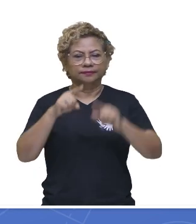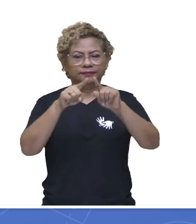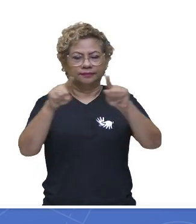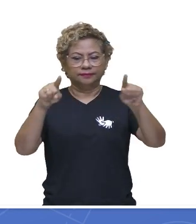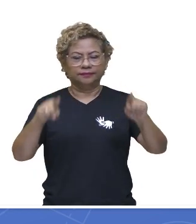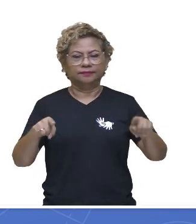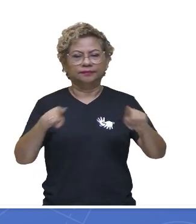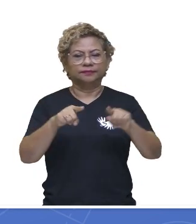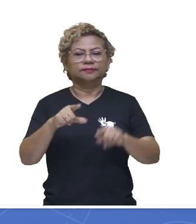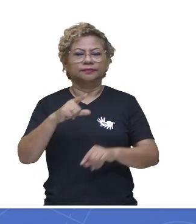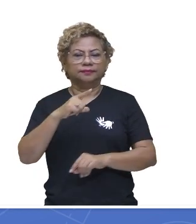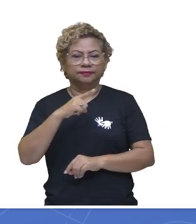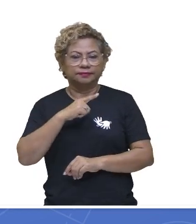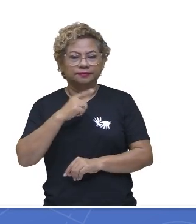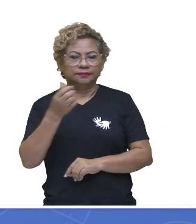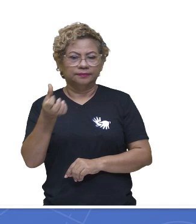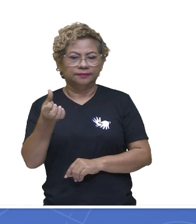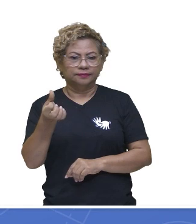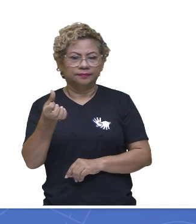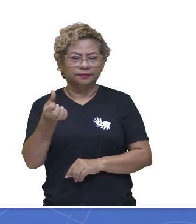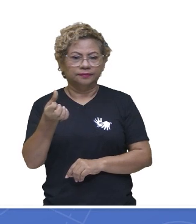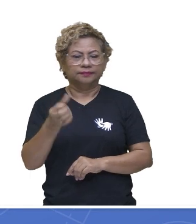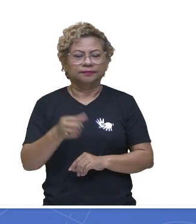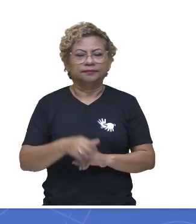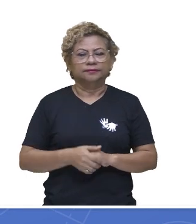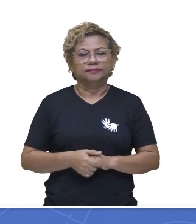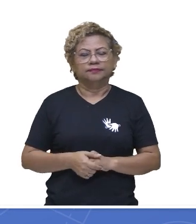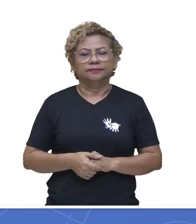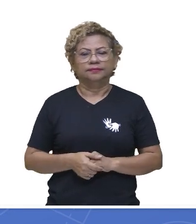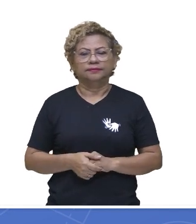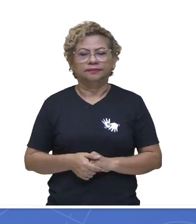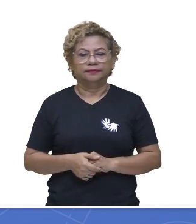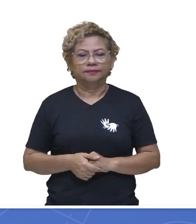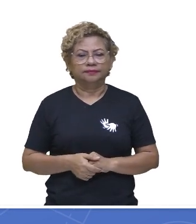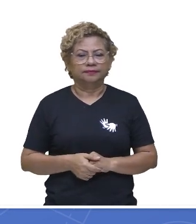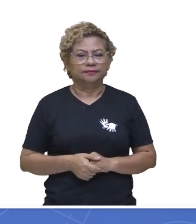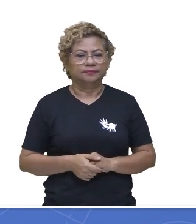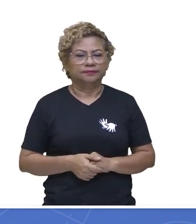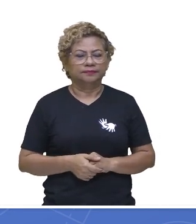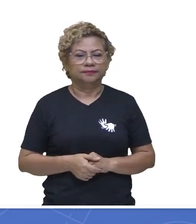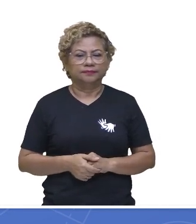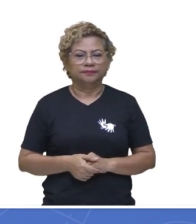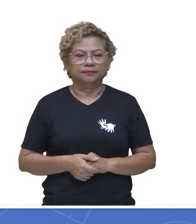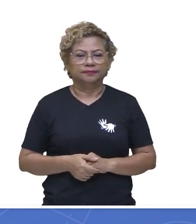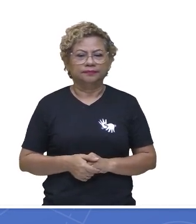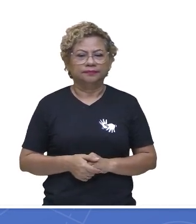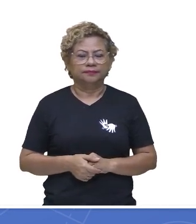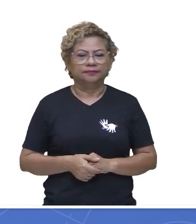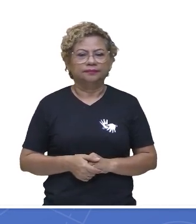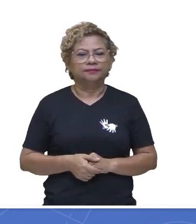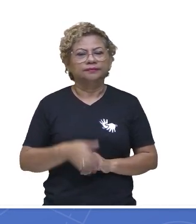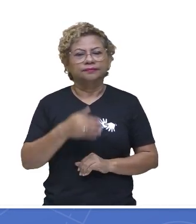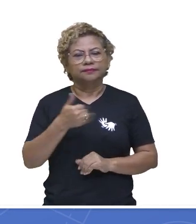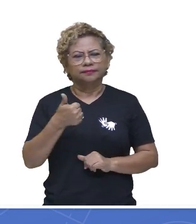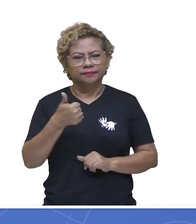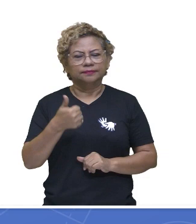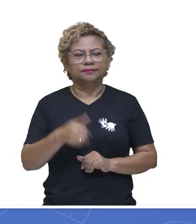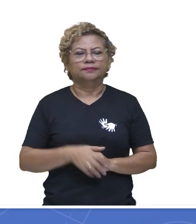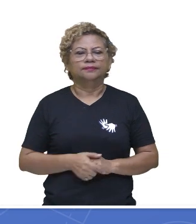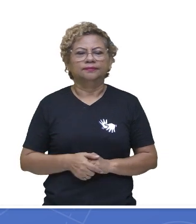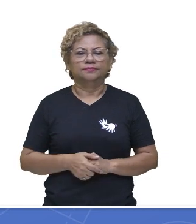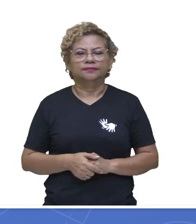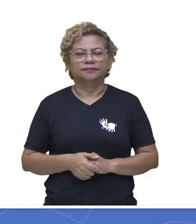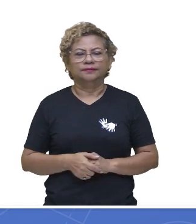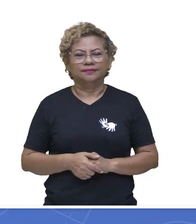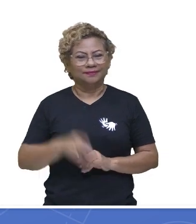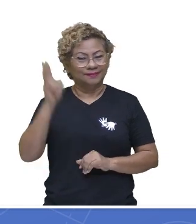ela vai possuir 6 elementos, porque 3 vezes 2 é igual a 6. Olha só que bonitinho, né? Então eu falava para vocês